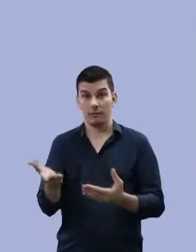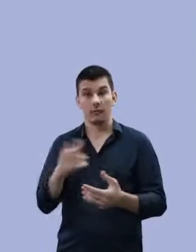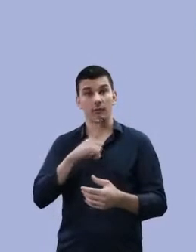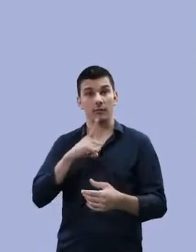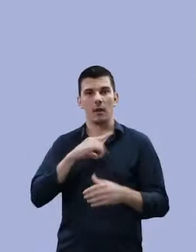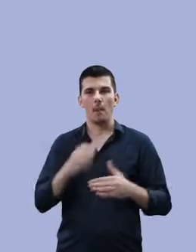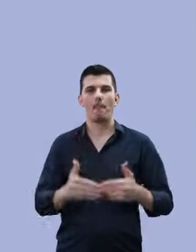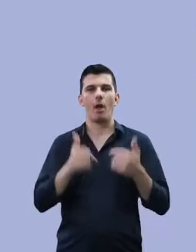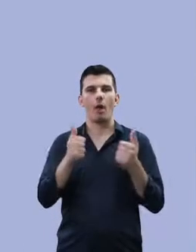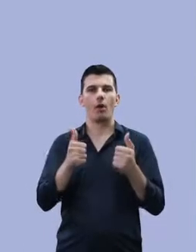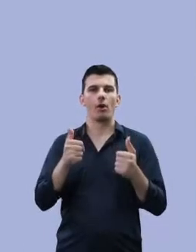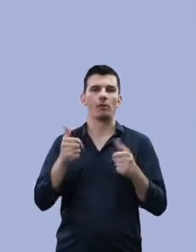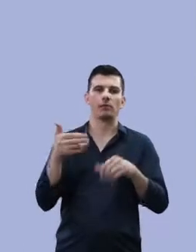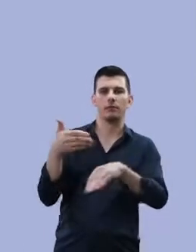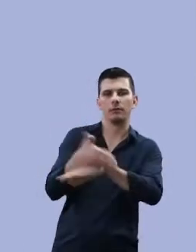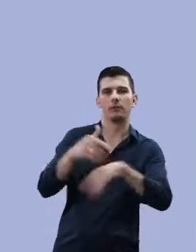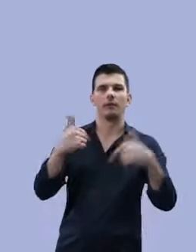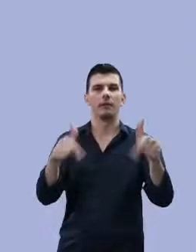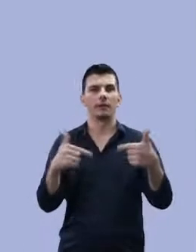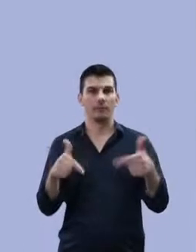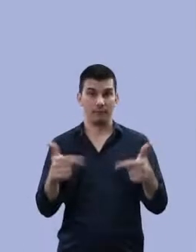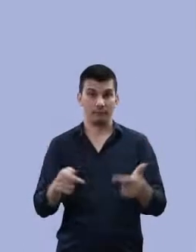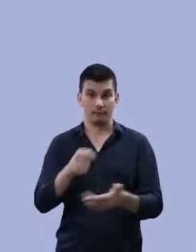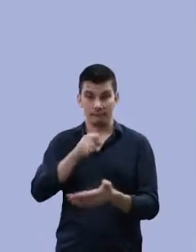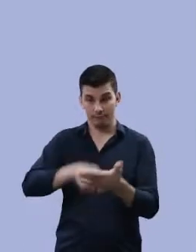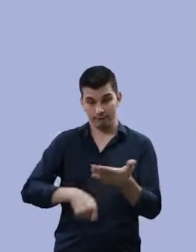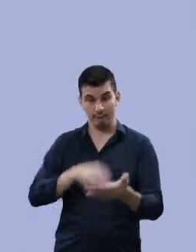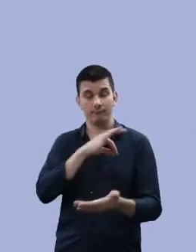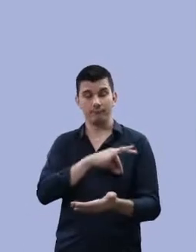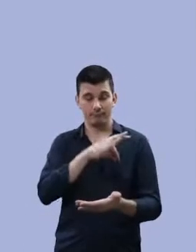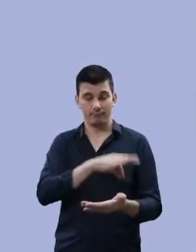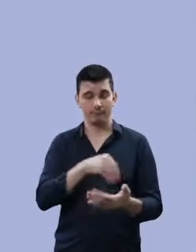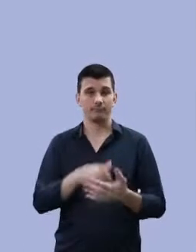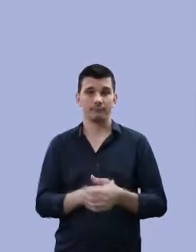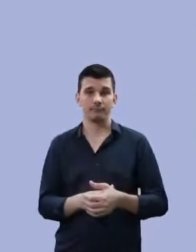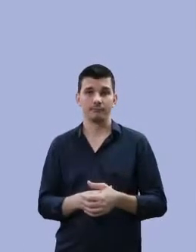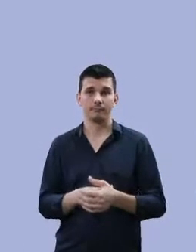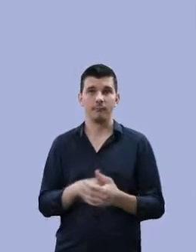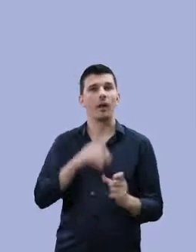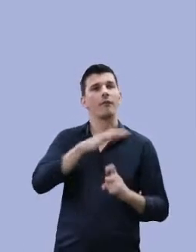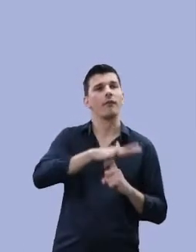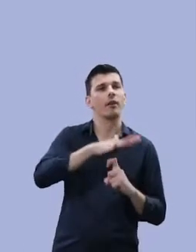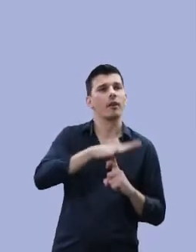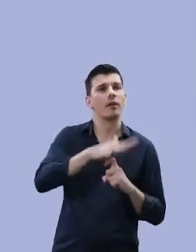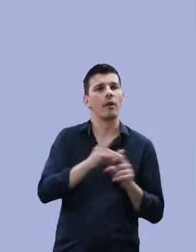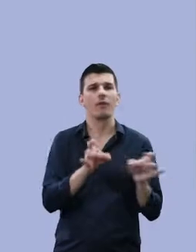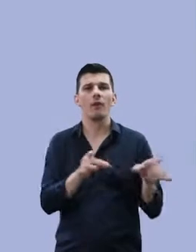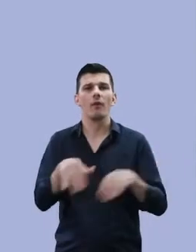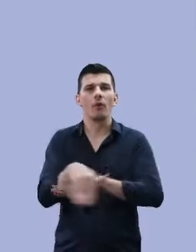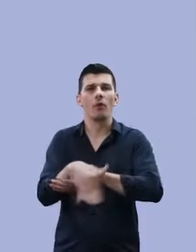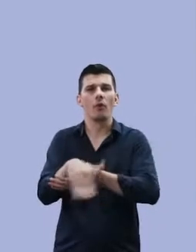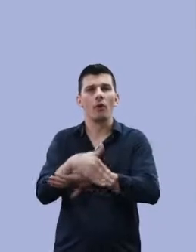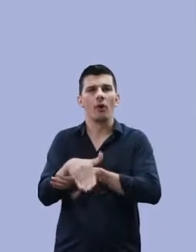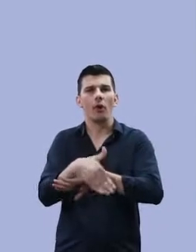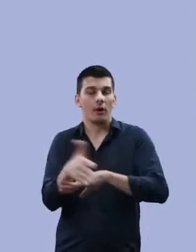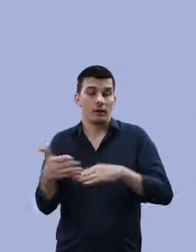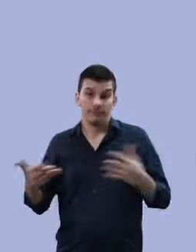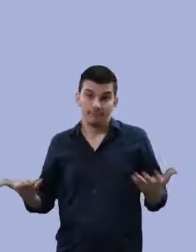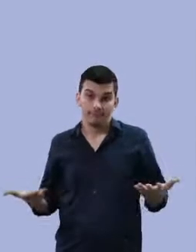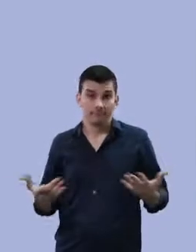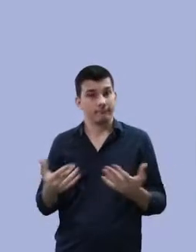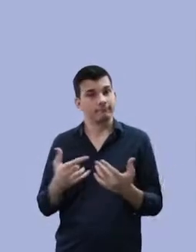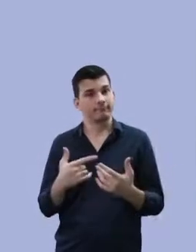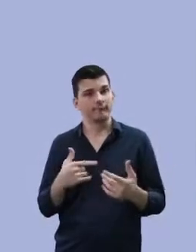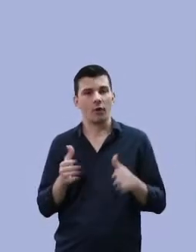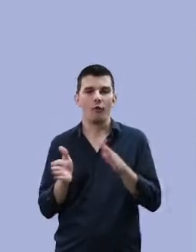vendedores ambulantes, eles estão fora, né, justamente por não terem atendido não serem